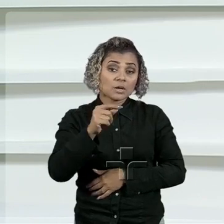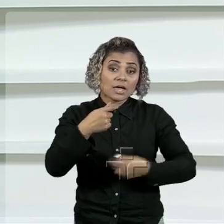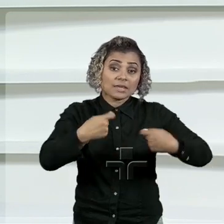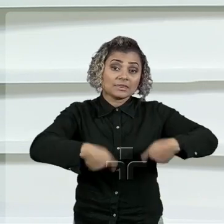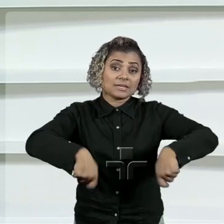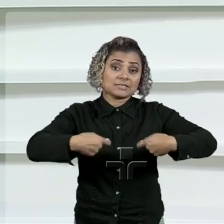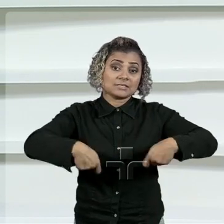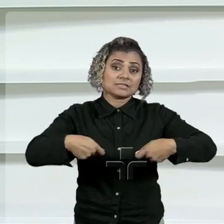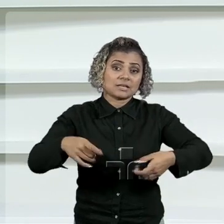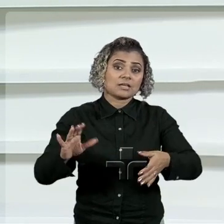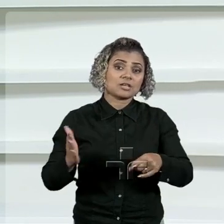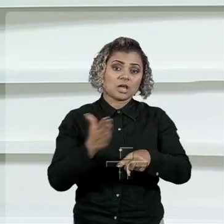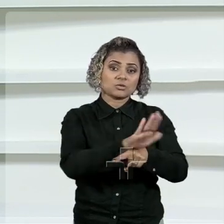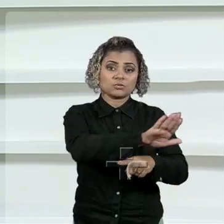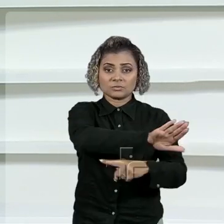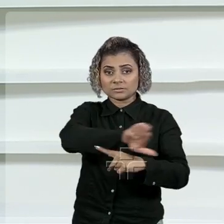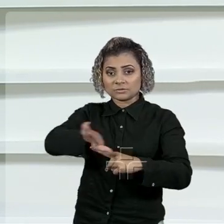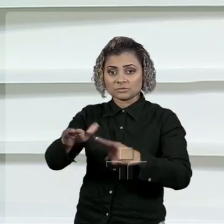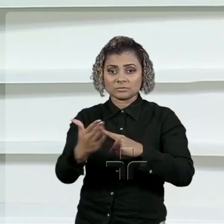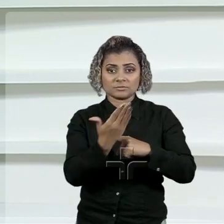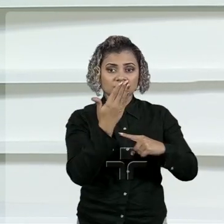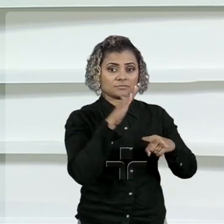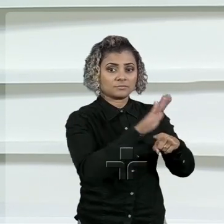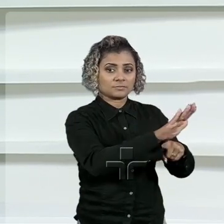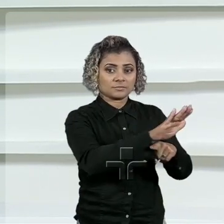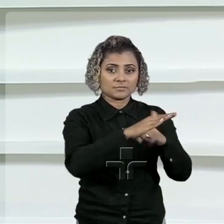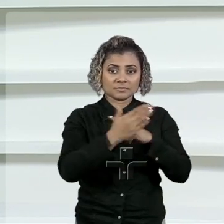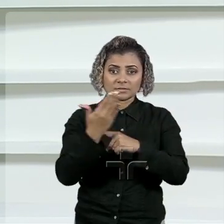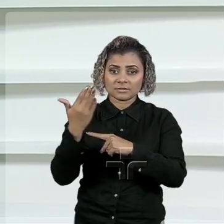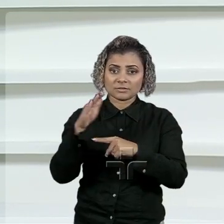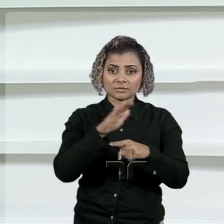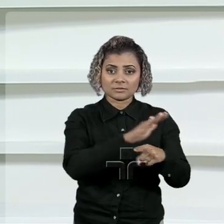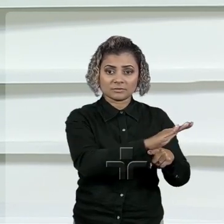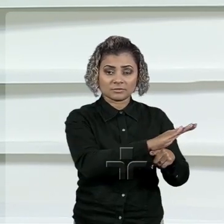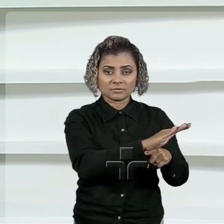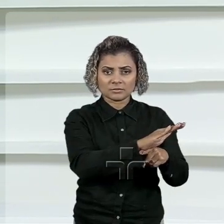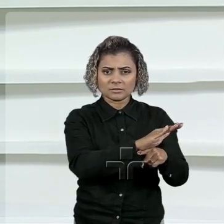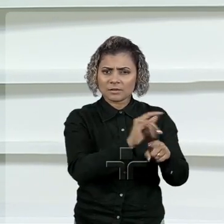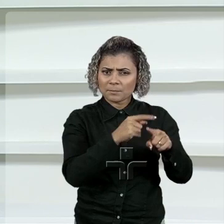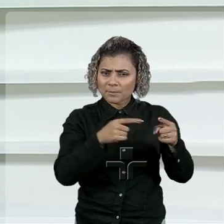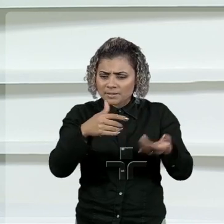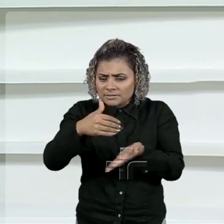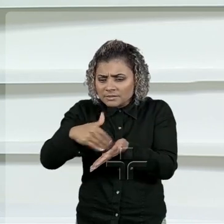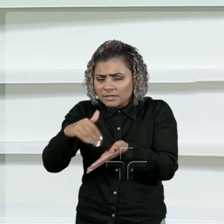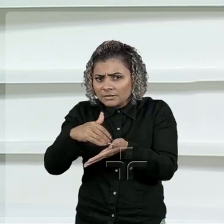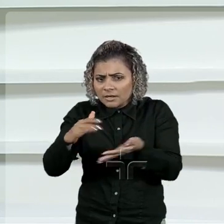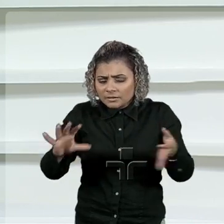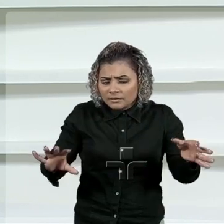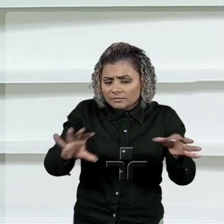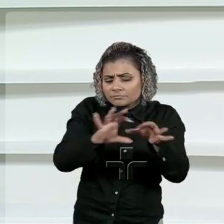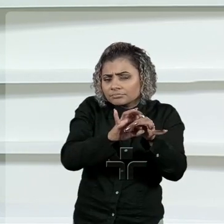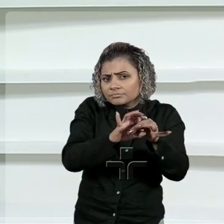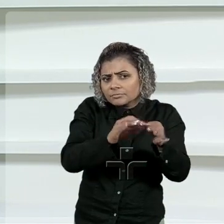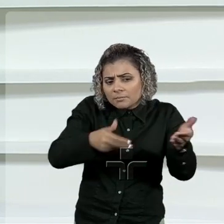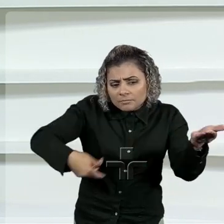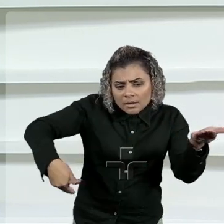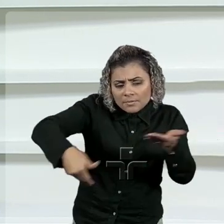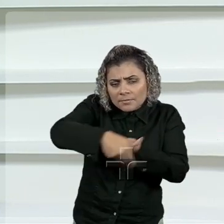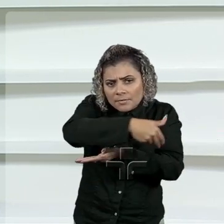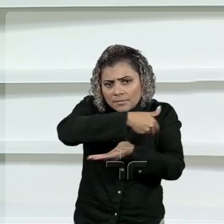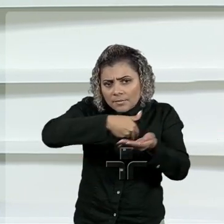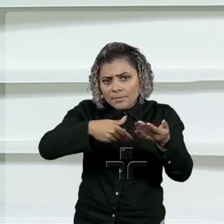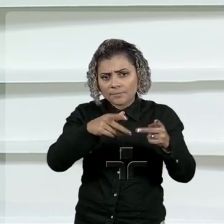necessidade de colaboração com os professores. Que passos a Secretaria está dando para se aproximar dos professores